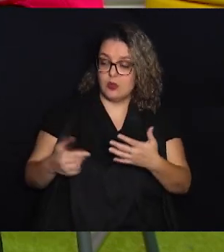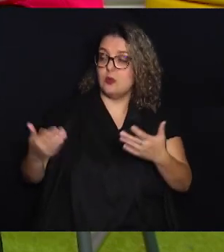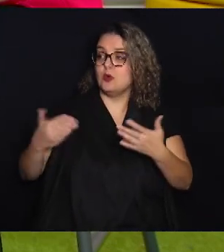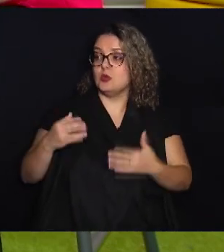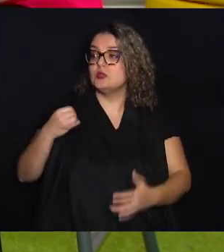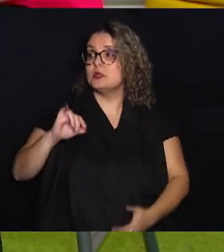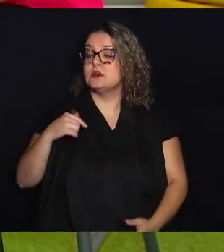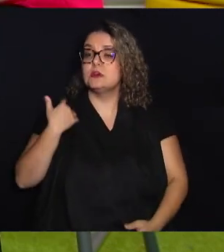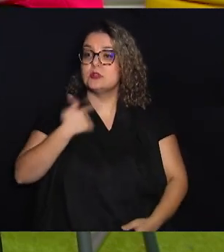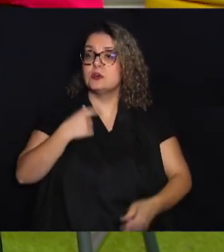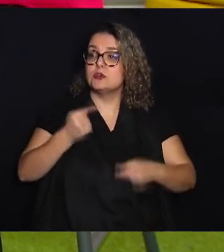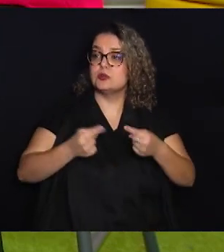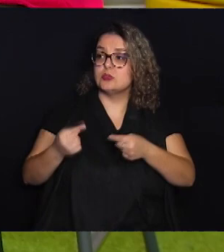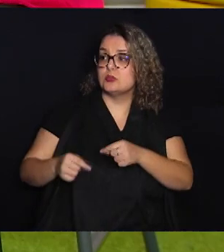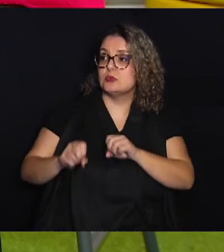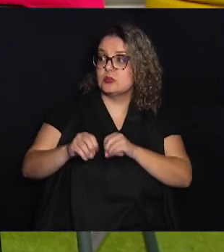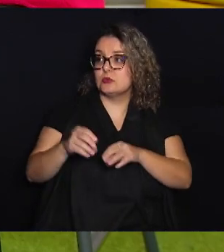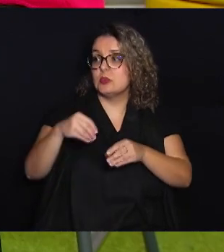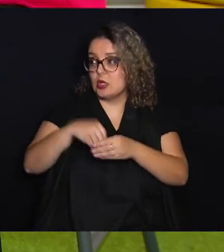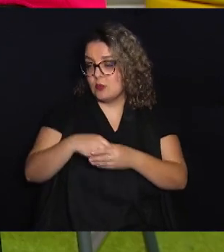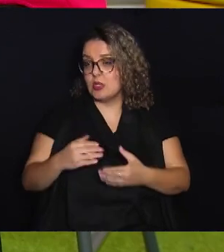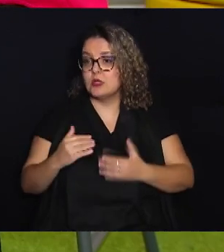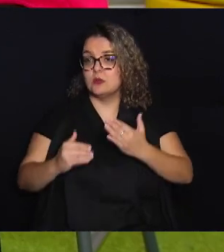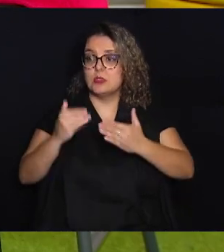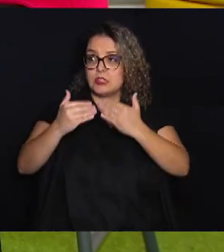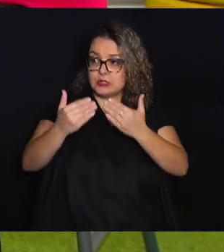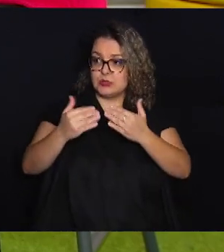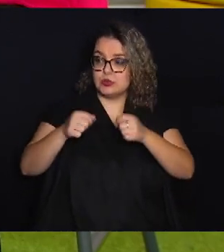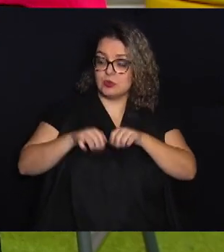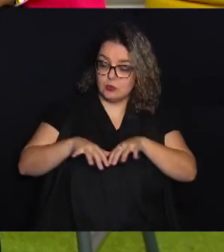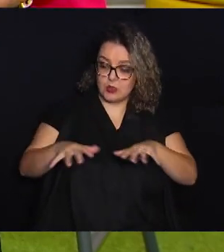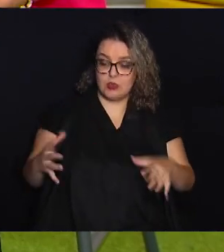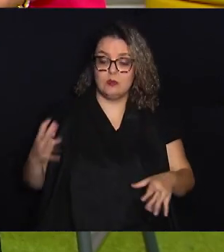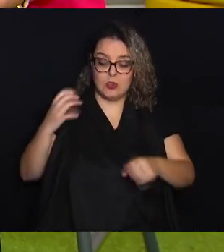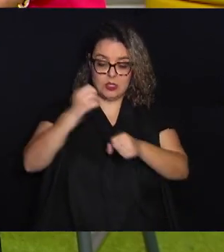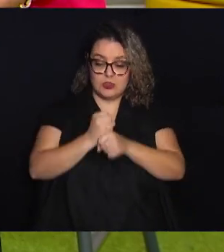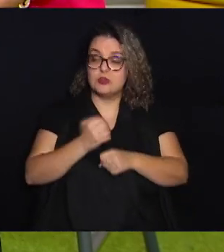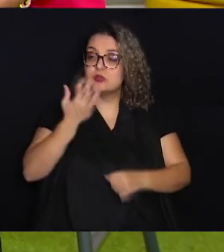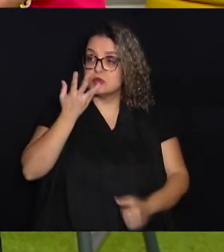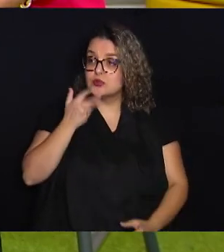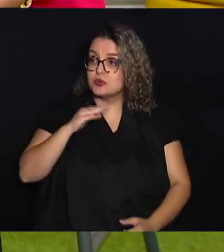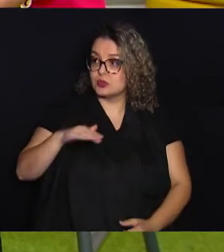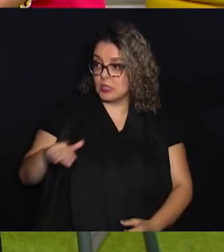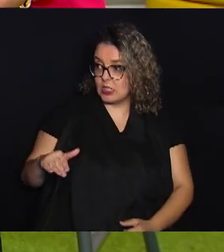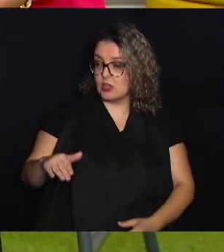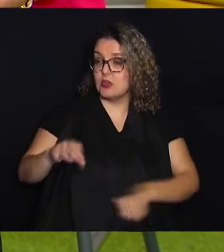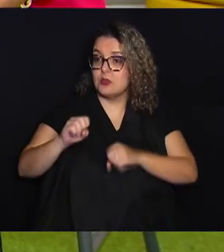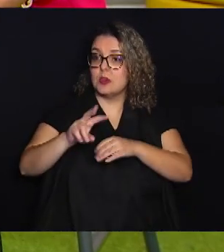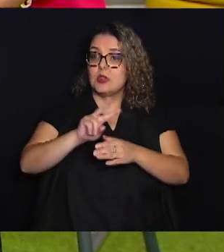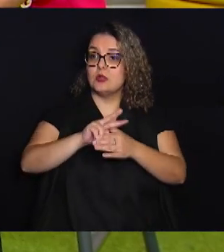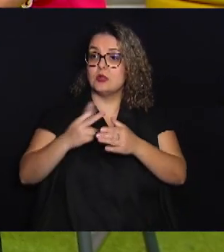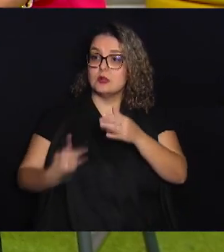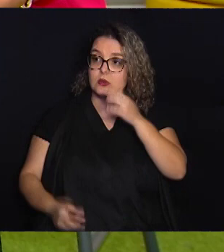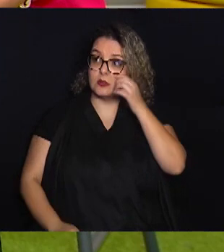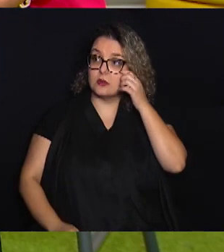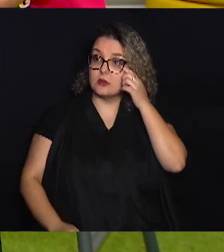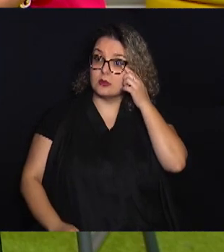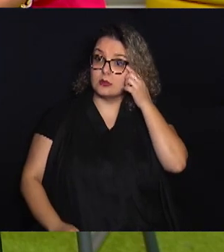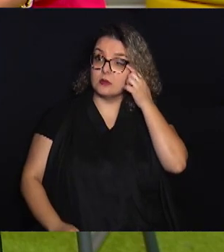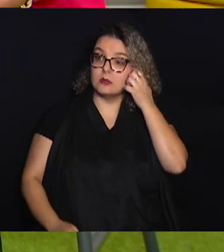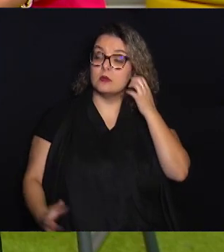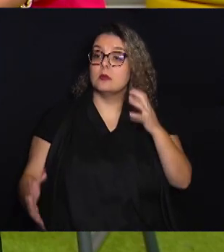nós discutimos muito em educação, então esse desenvolvimento mais integral da criança. A educação bilíngue, ela